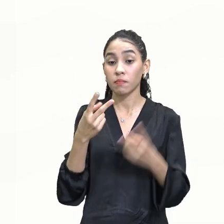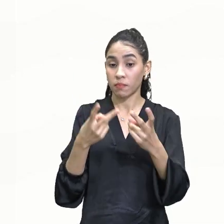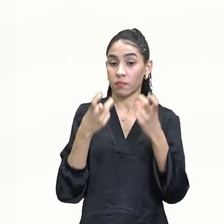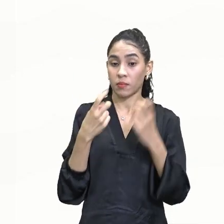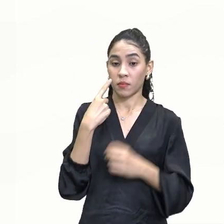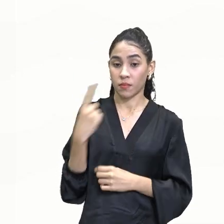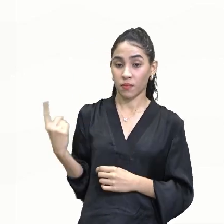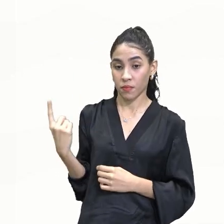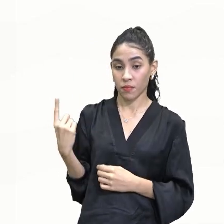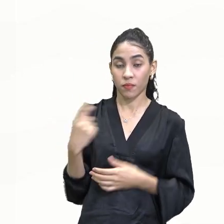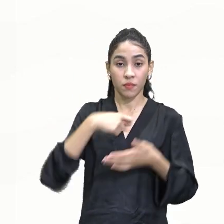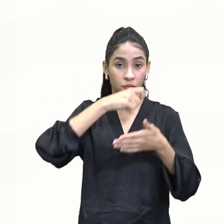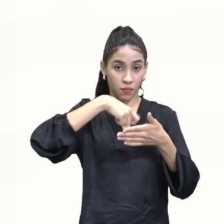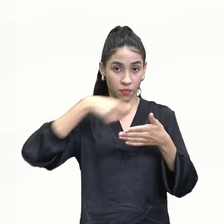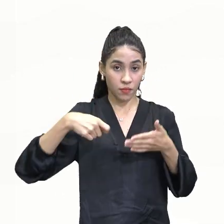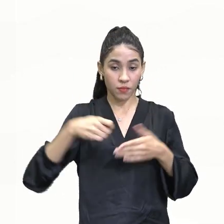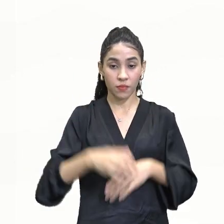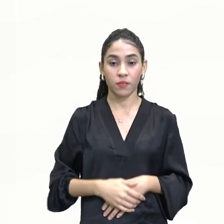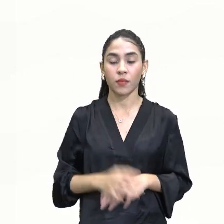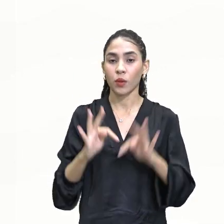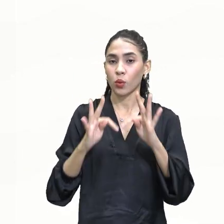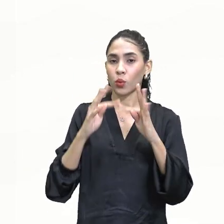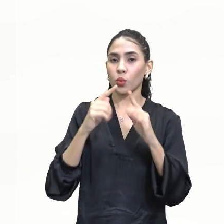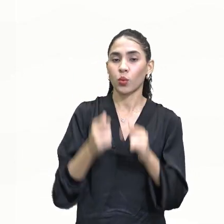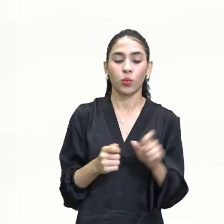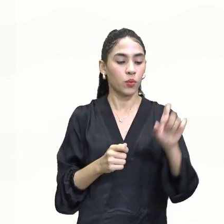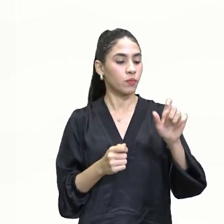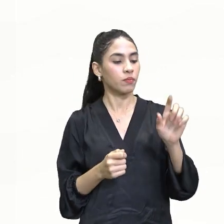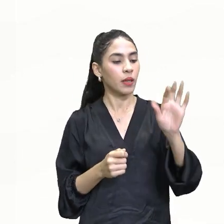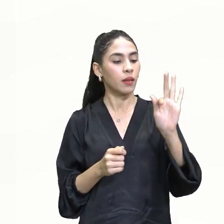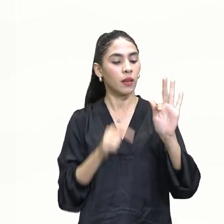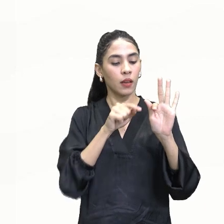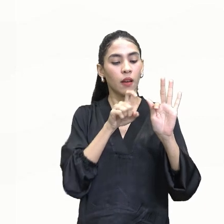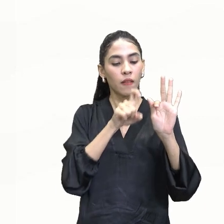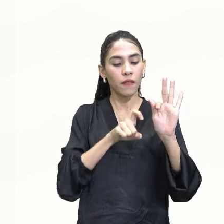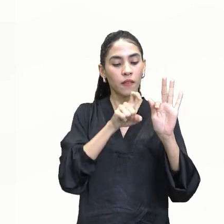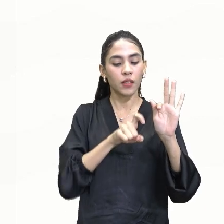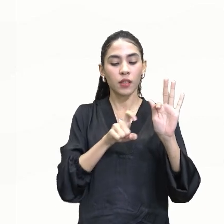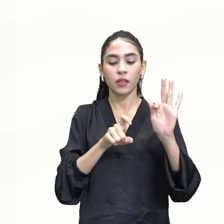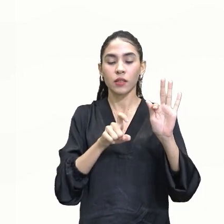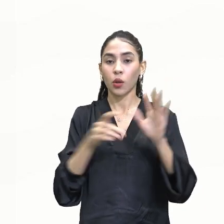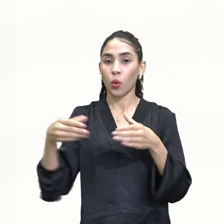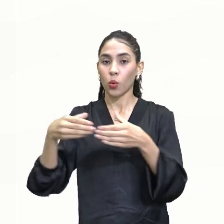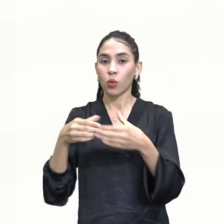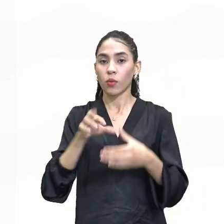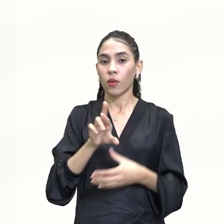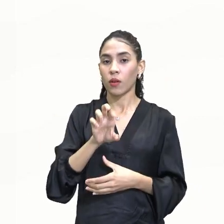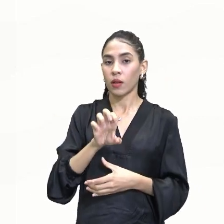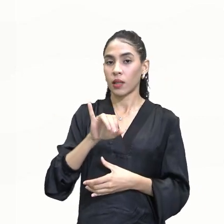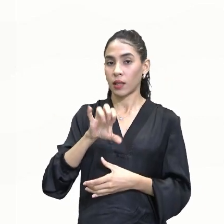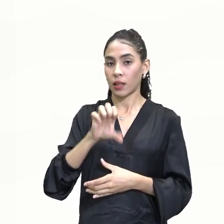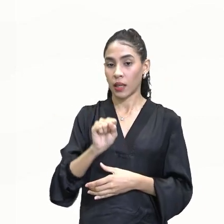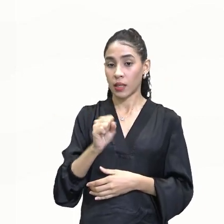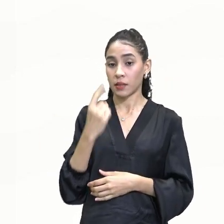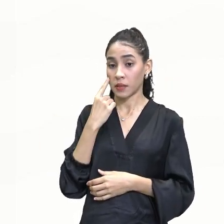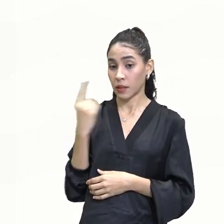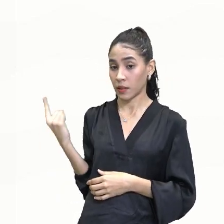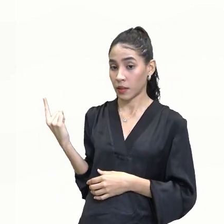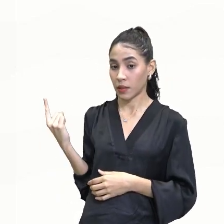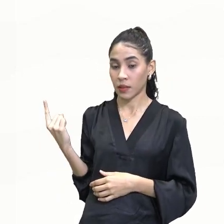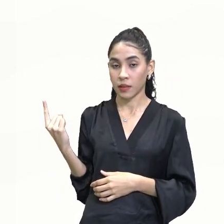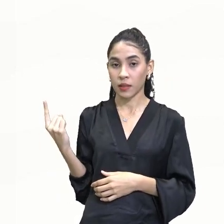visualizar e anotar aí. Para todo x pertencente aos reais, esse A de cabeça para baixo